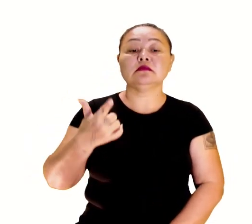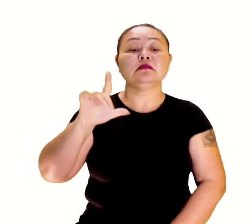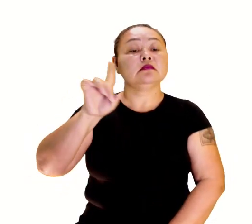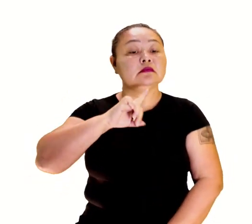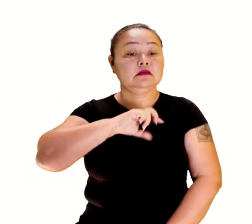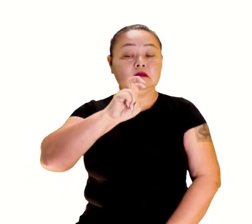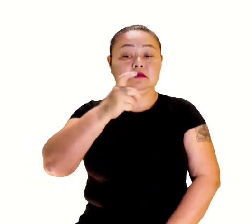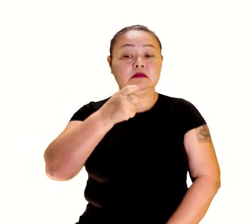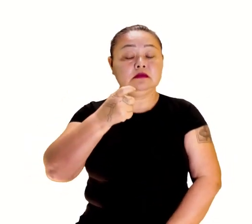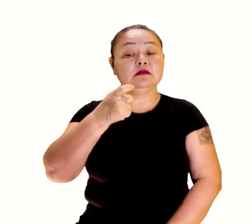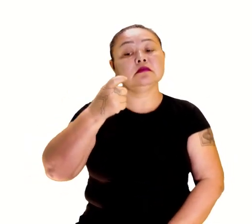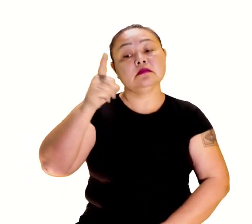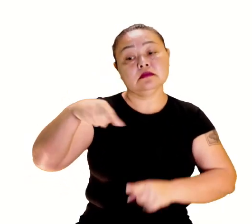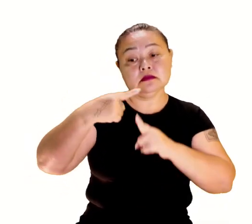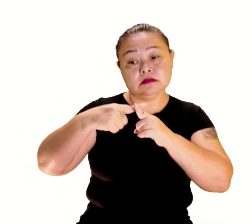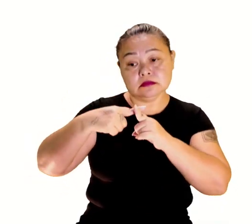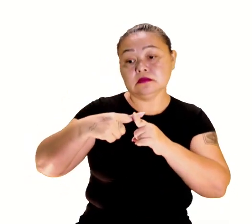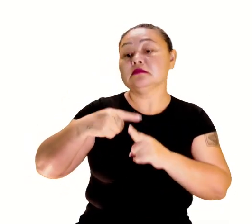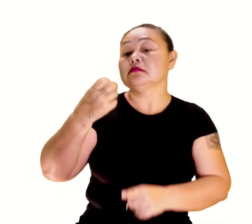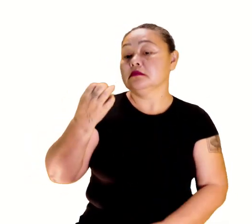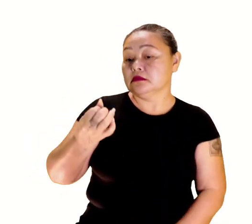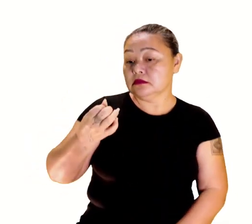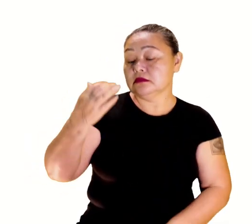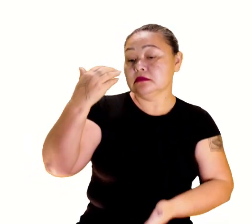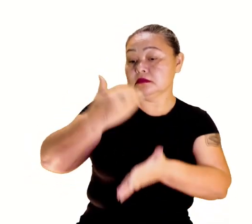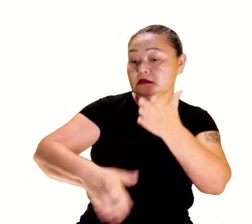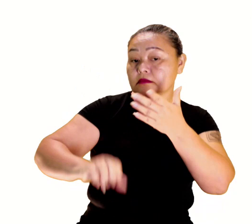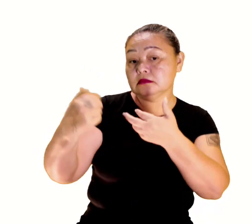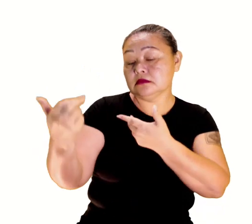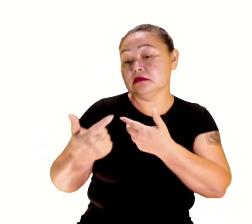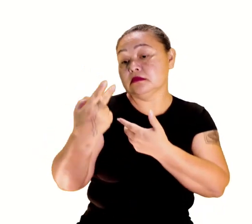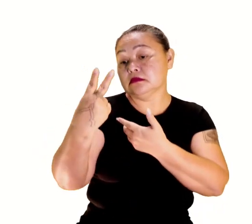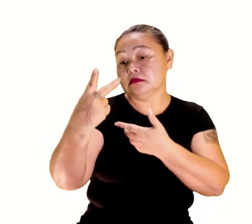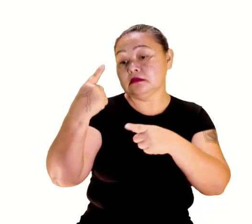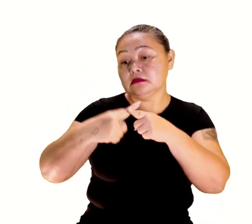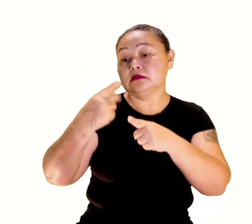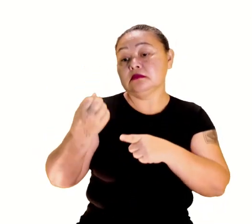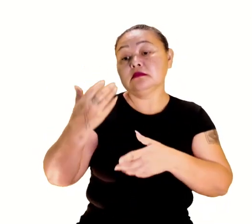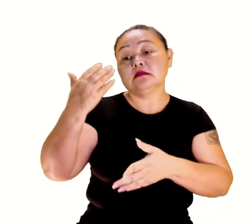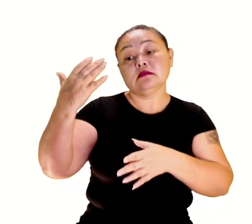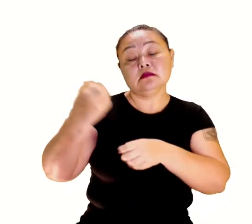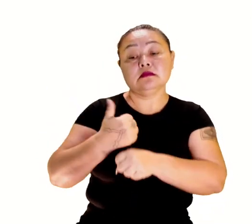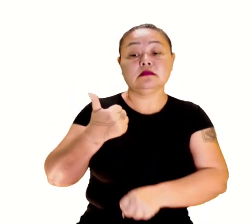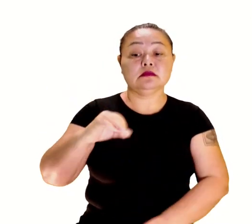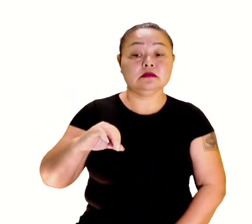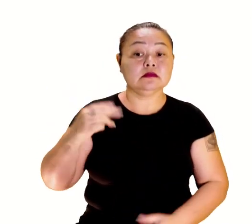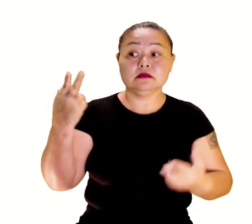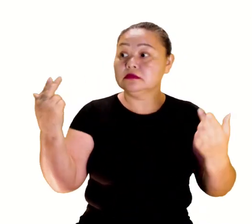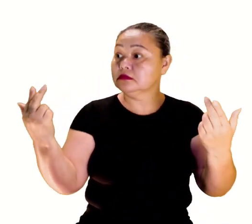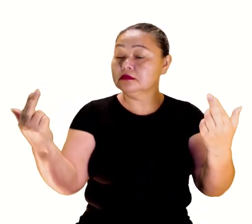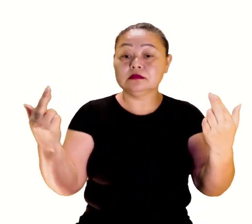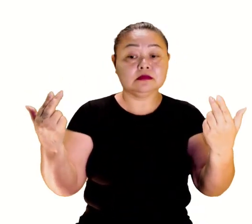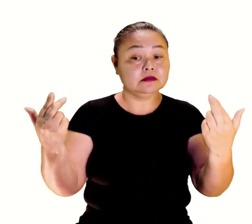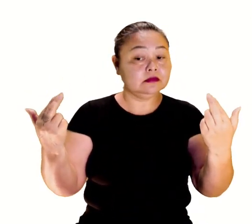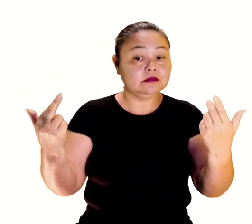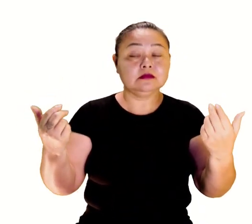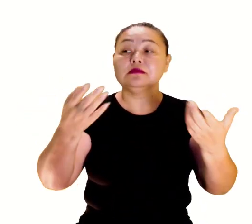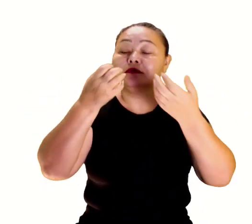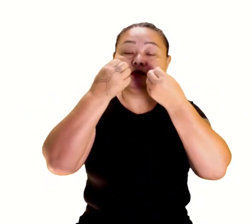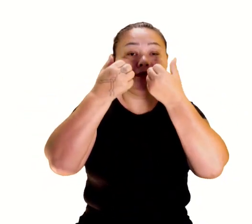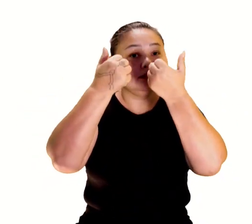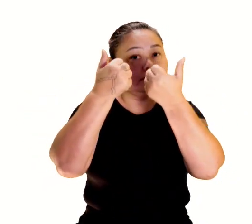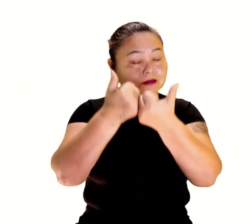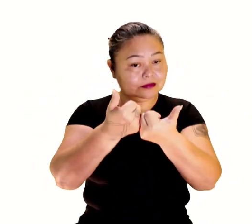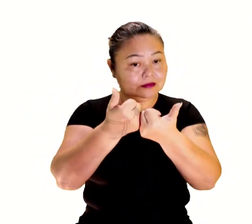5 vezes 6 menos 8... é o mesmo que pegar 2 vezes 6 mais 10. Muito